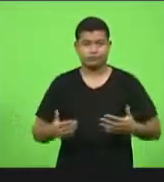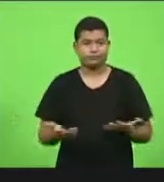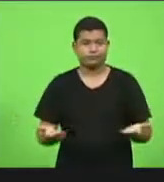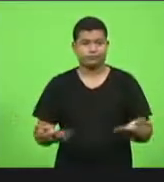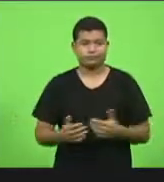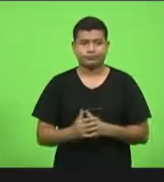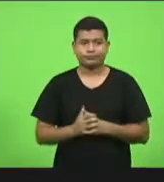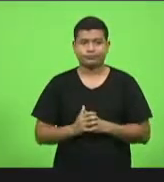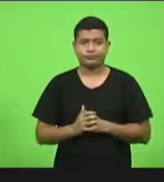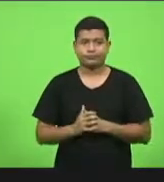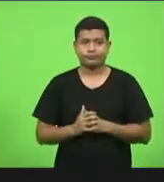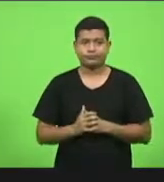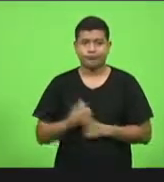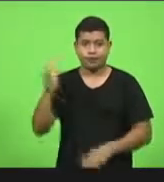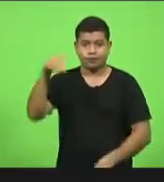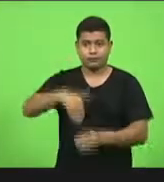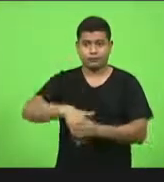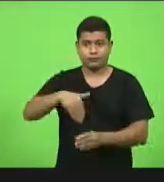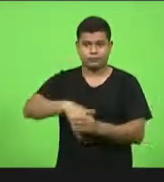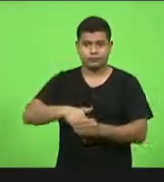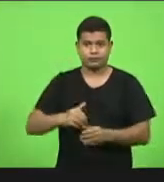Em votação.